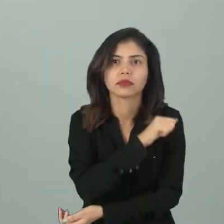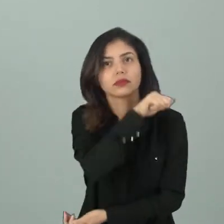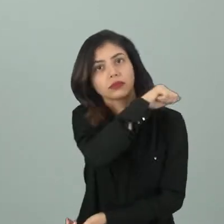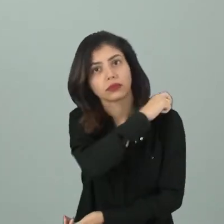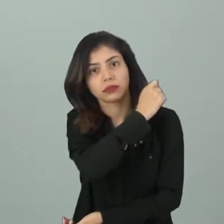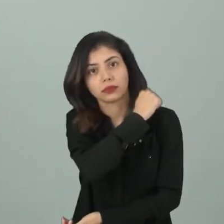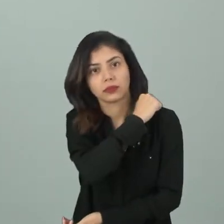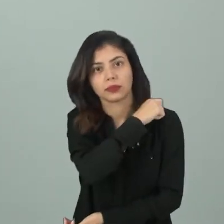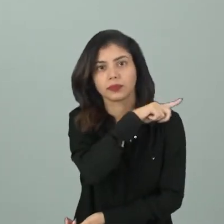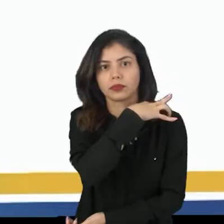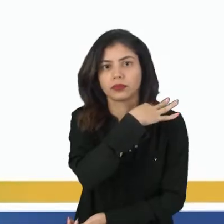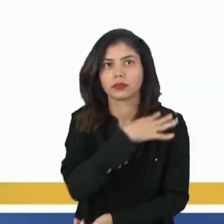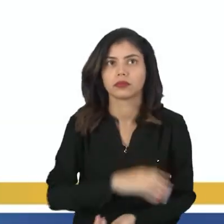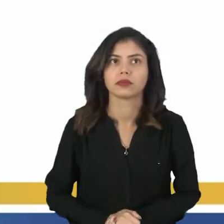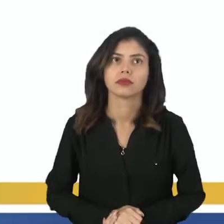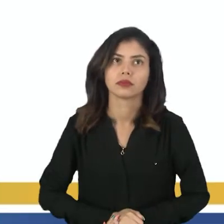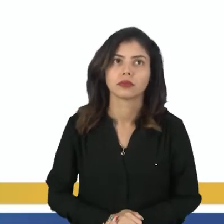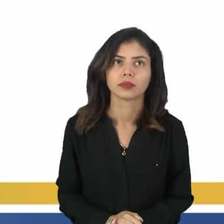médio.